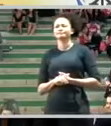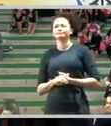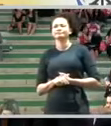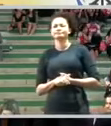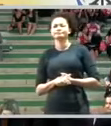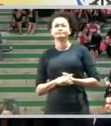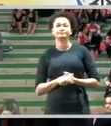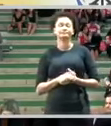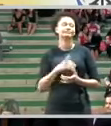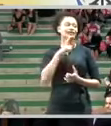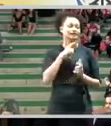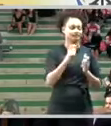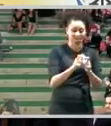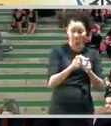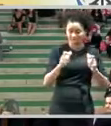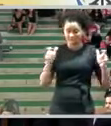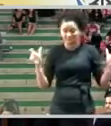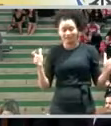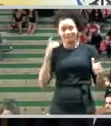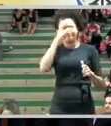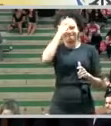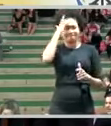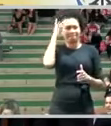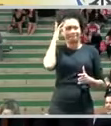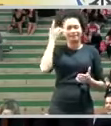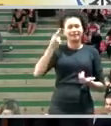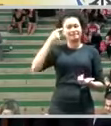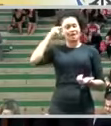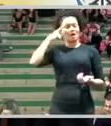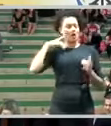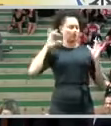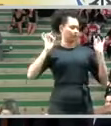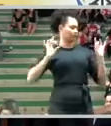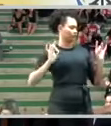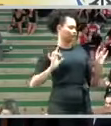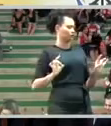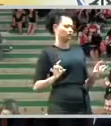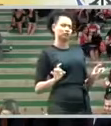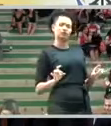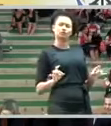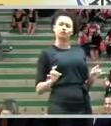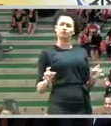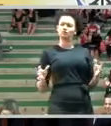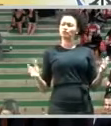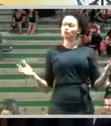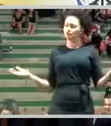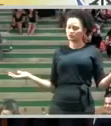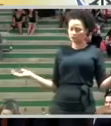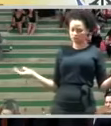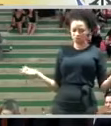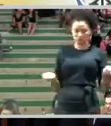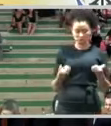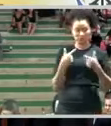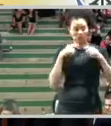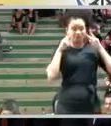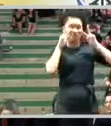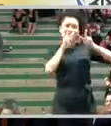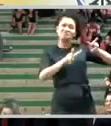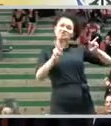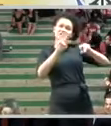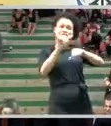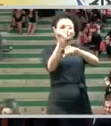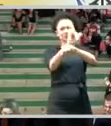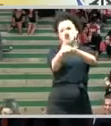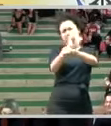Tem tanta gente confiando na fama, no privilégio, CD de ouro, visualização no